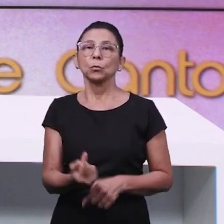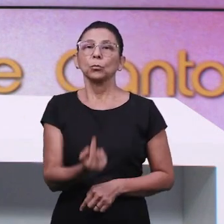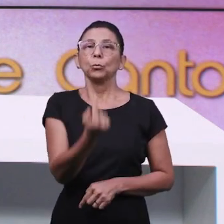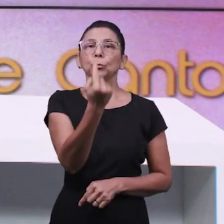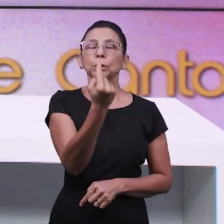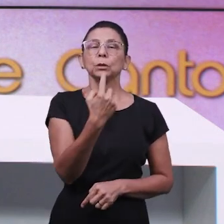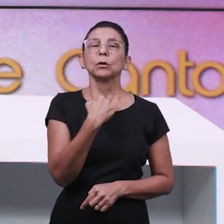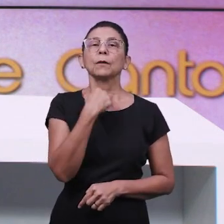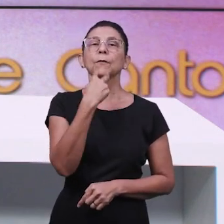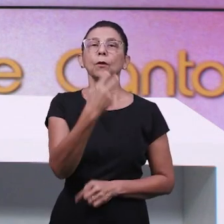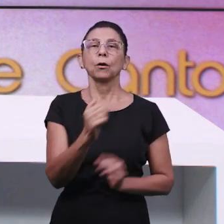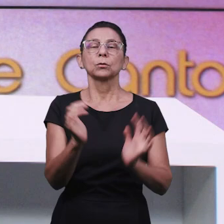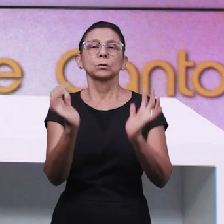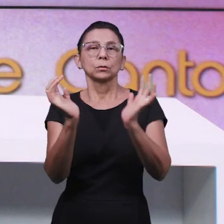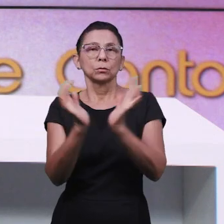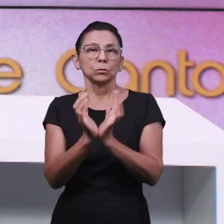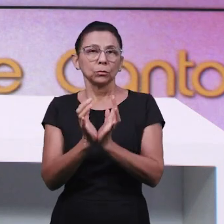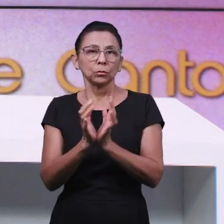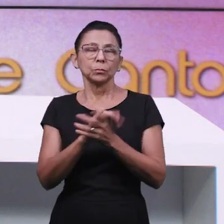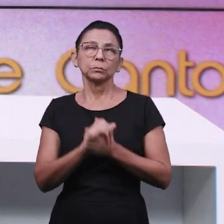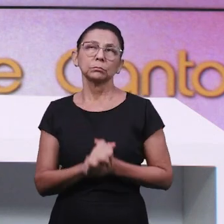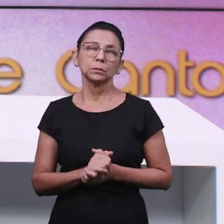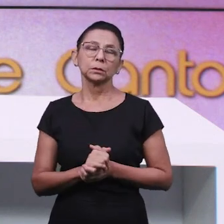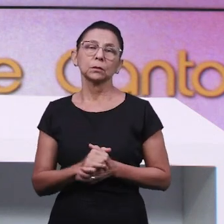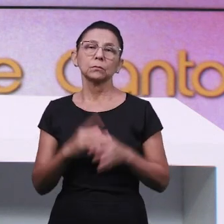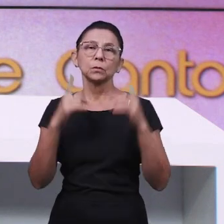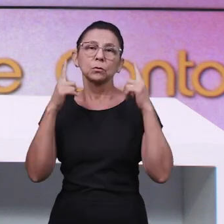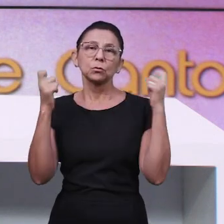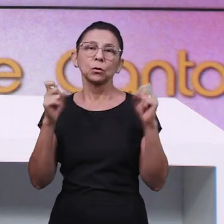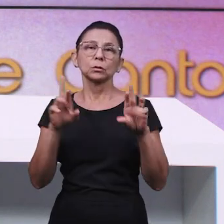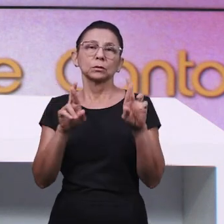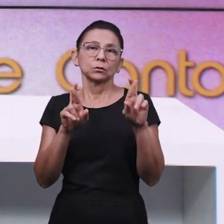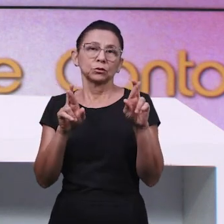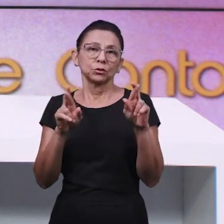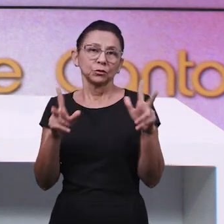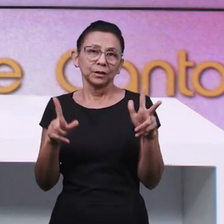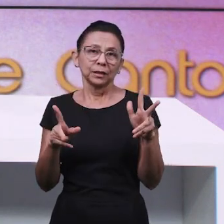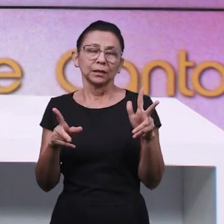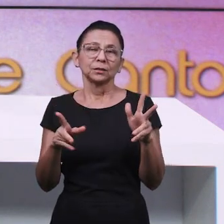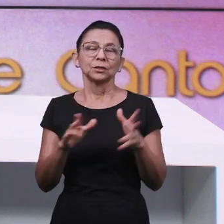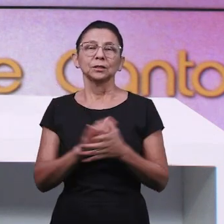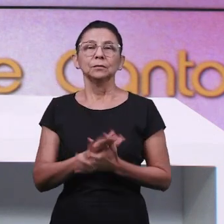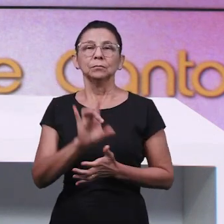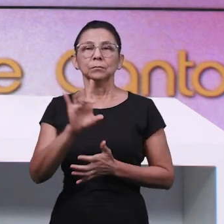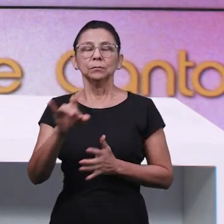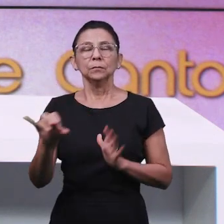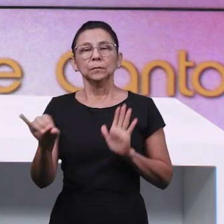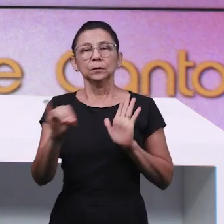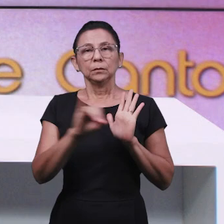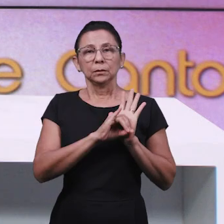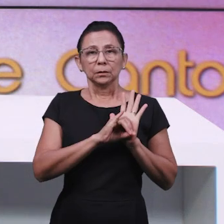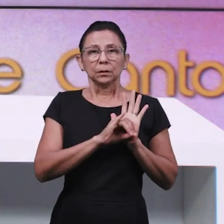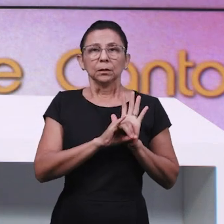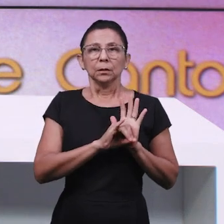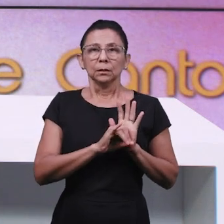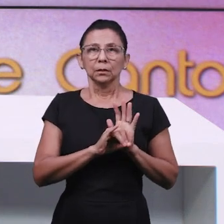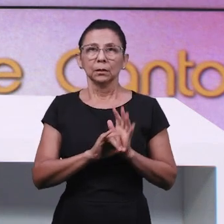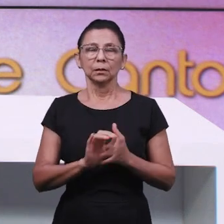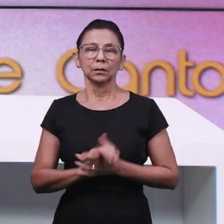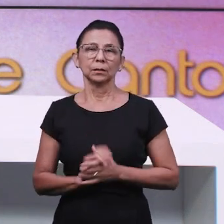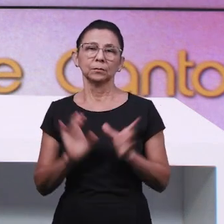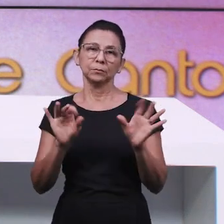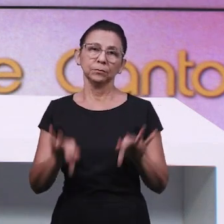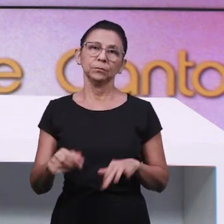unificada. São timbres que vão ser diferentes, mas produzindo um som que é